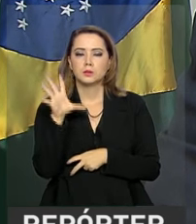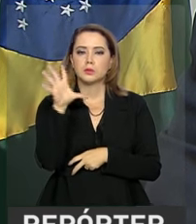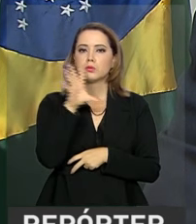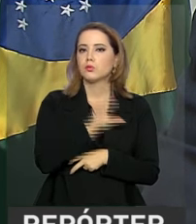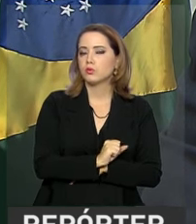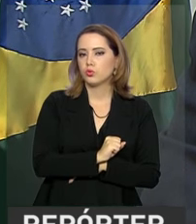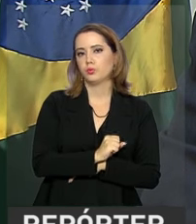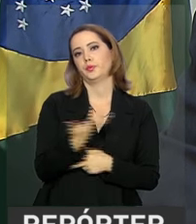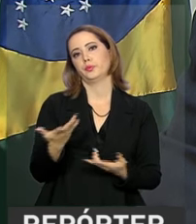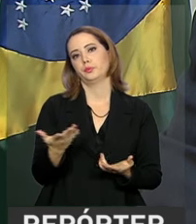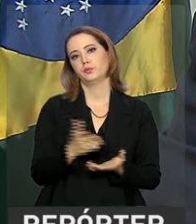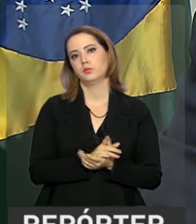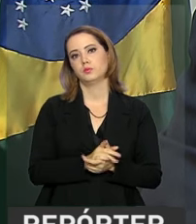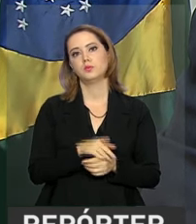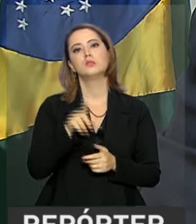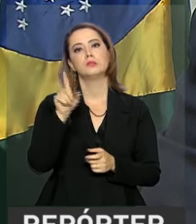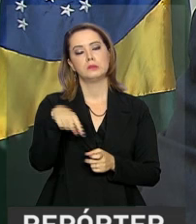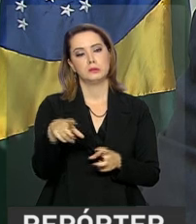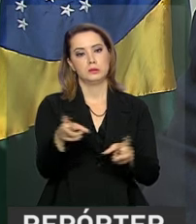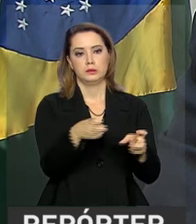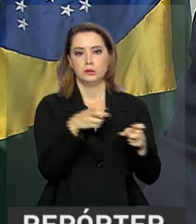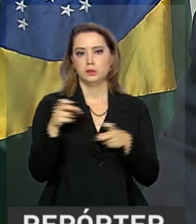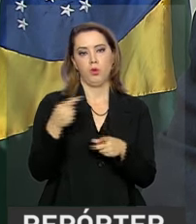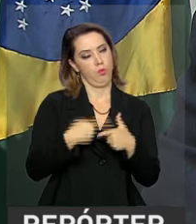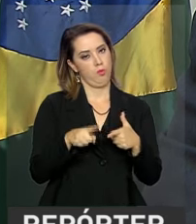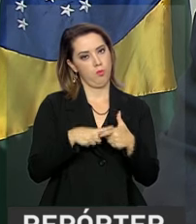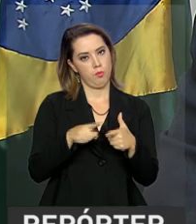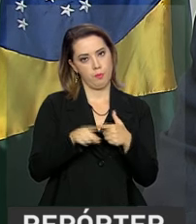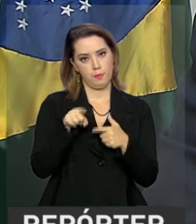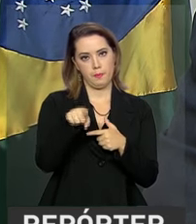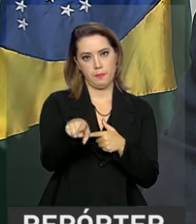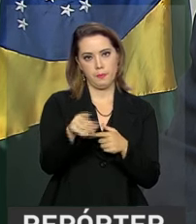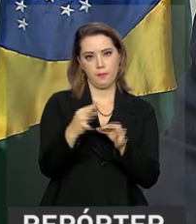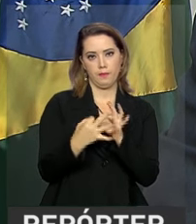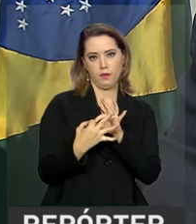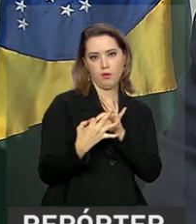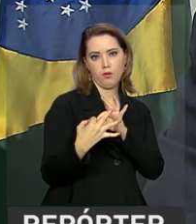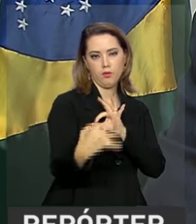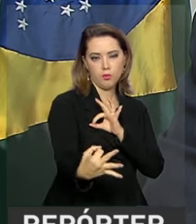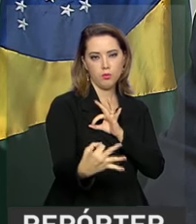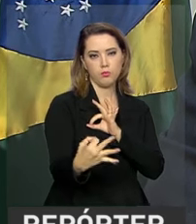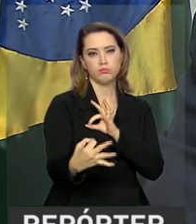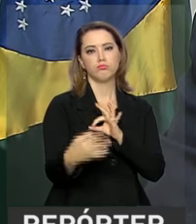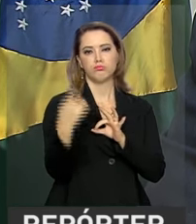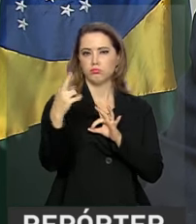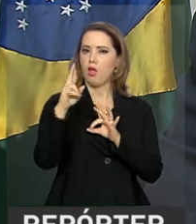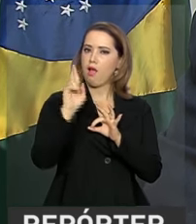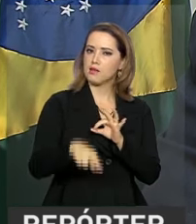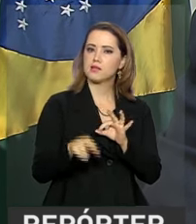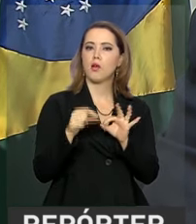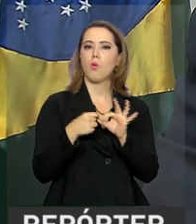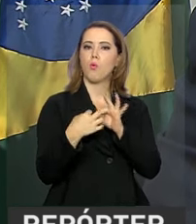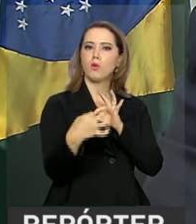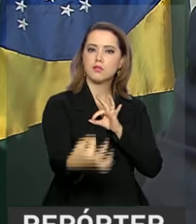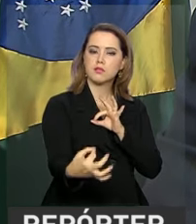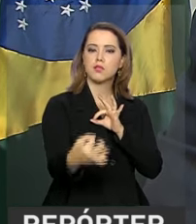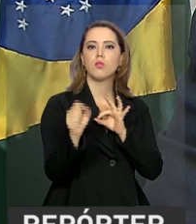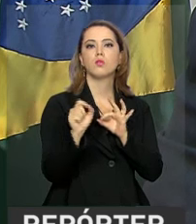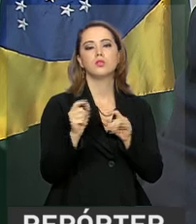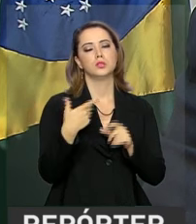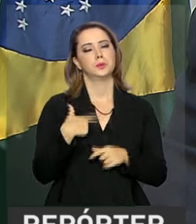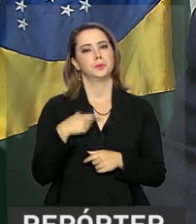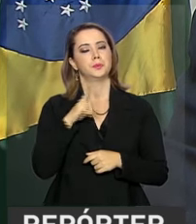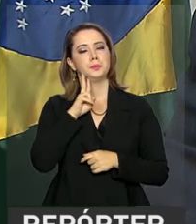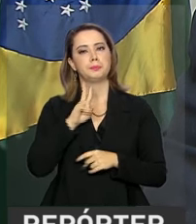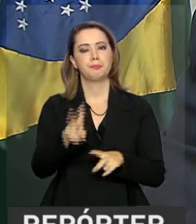ela ela seja a questão seja examinada com uma uma um certo distanciamento racionalidade uma certa frieza para que a